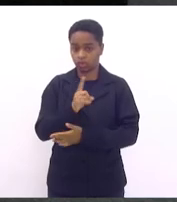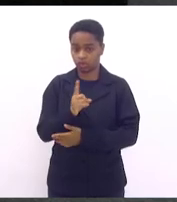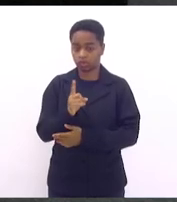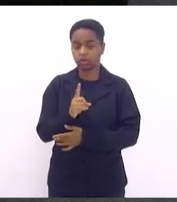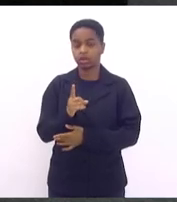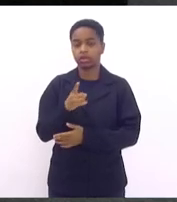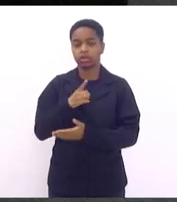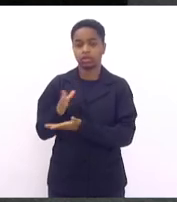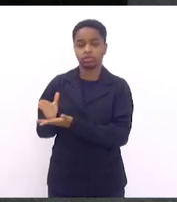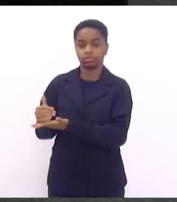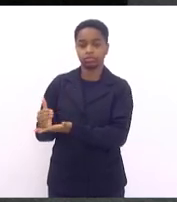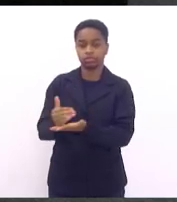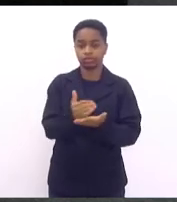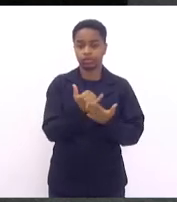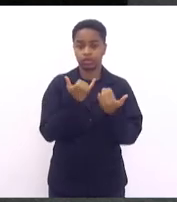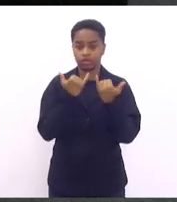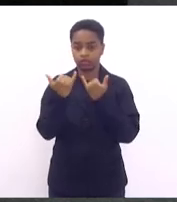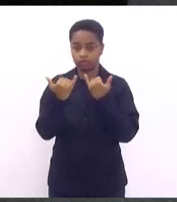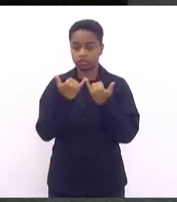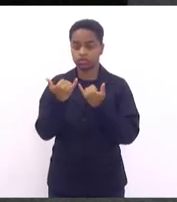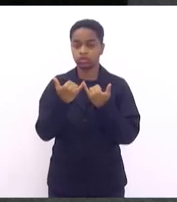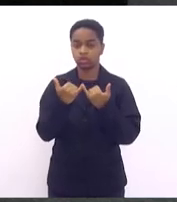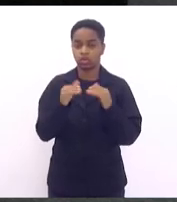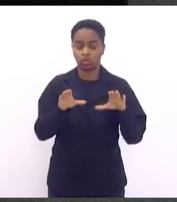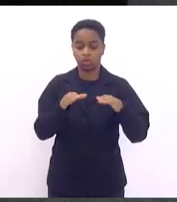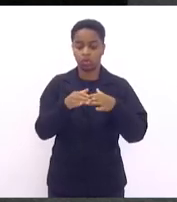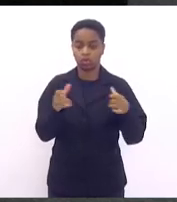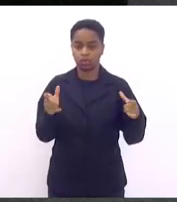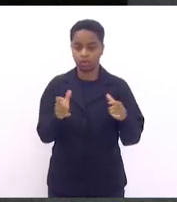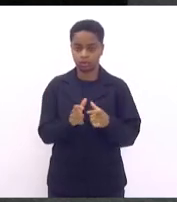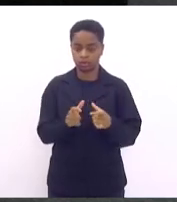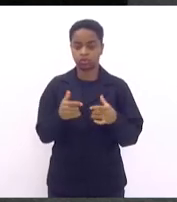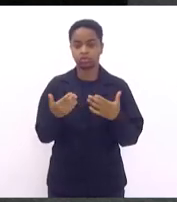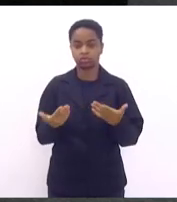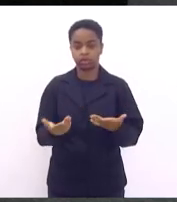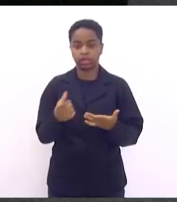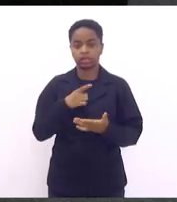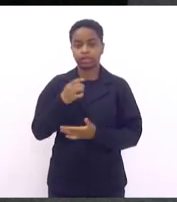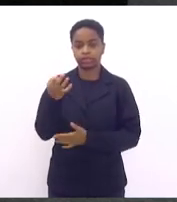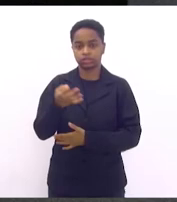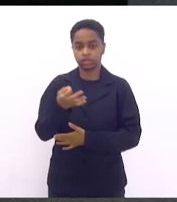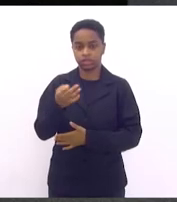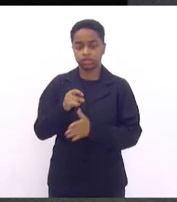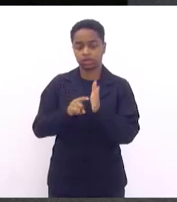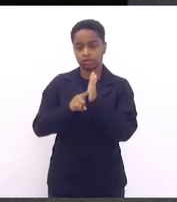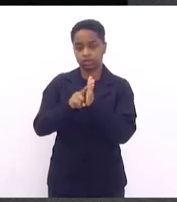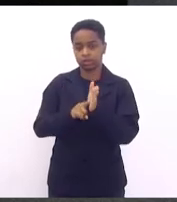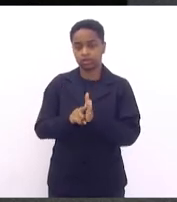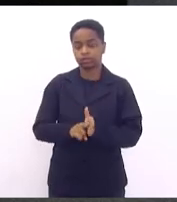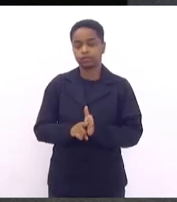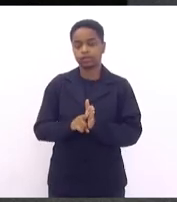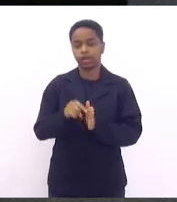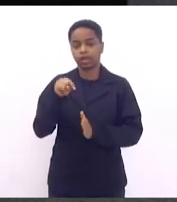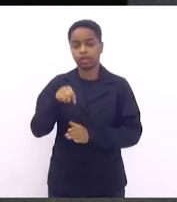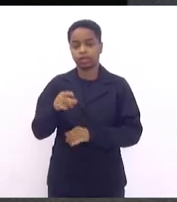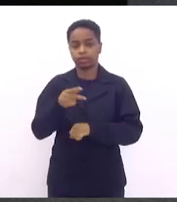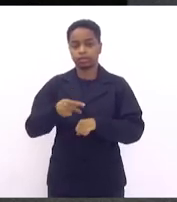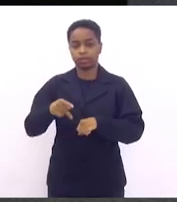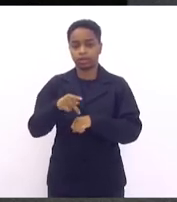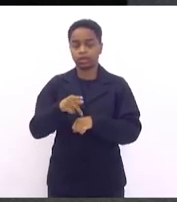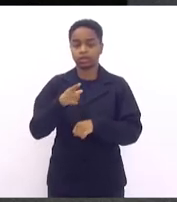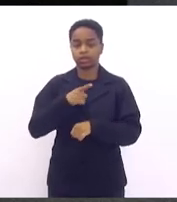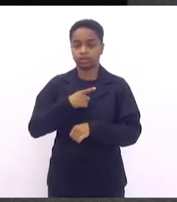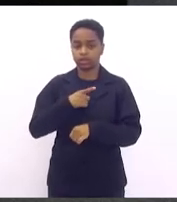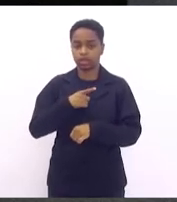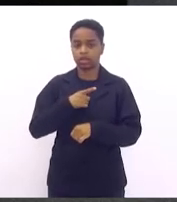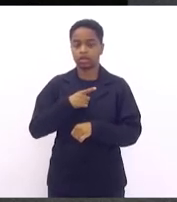a coleta de informações por amostragem. Então, com certeza, ter um censo num país onde nós temos um